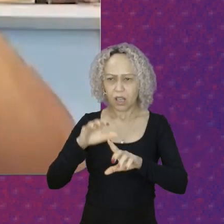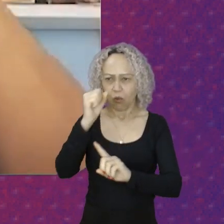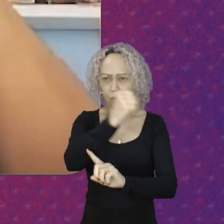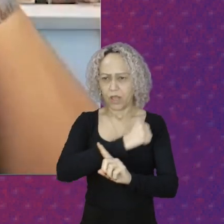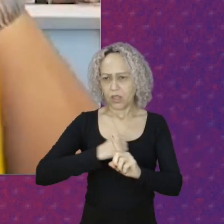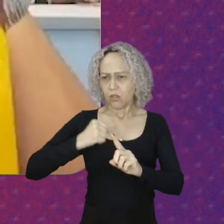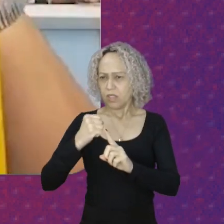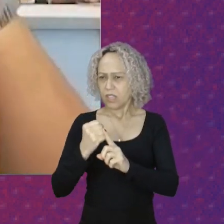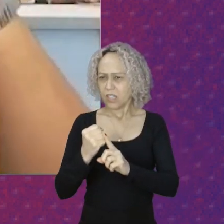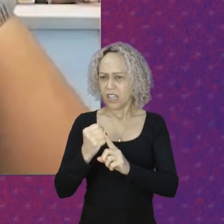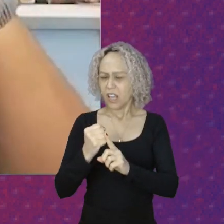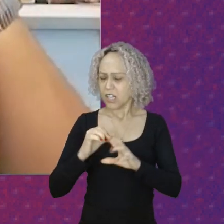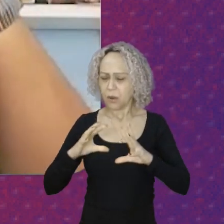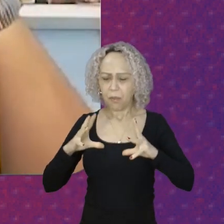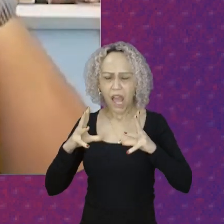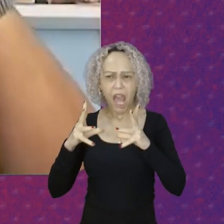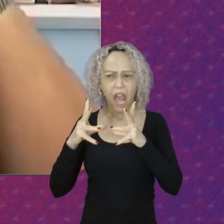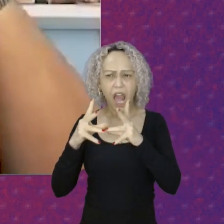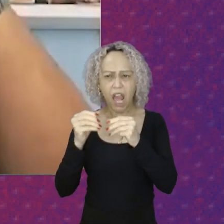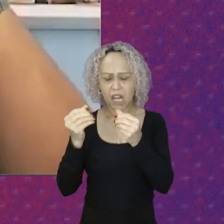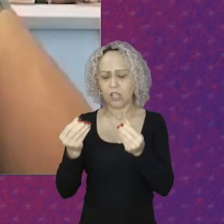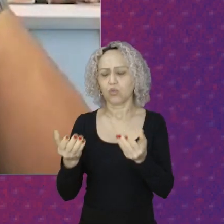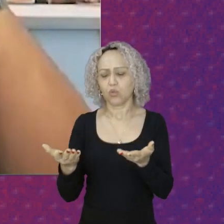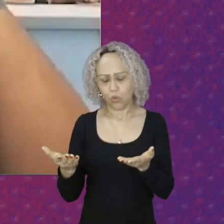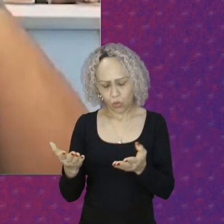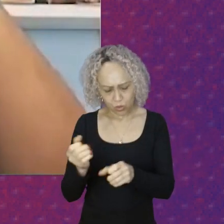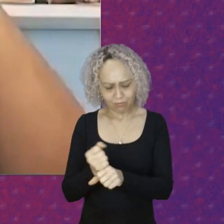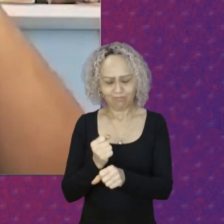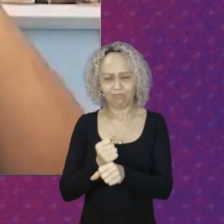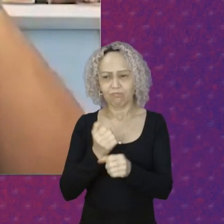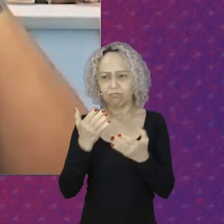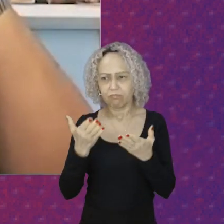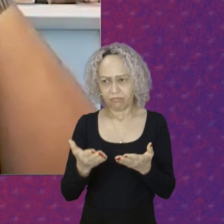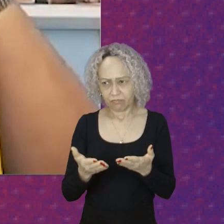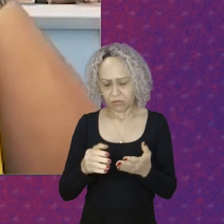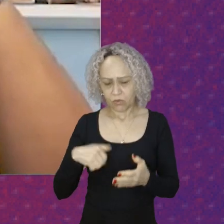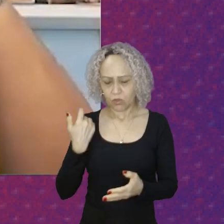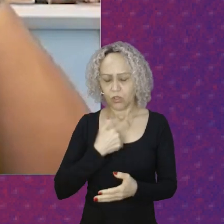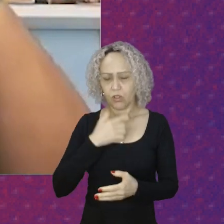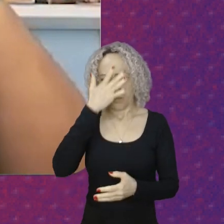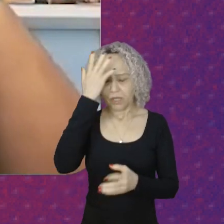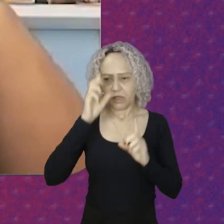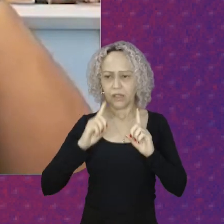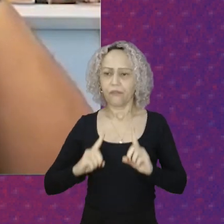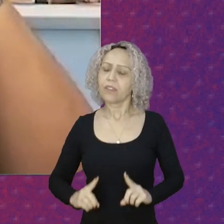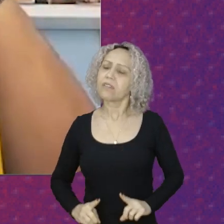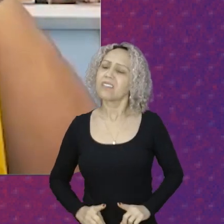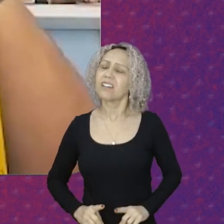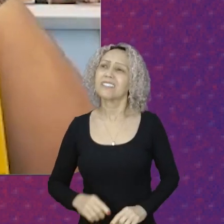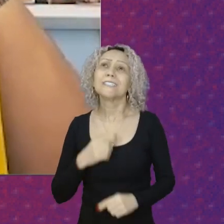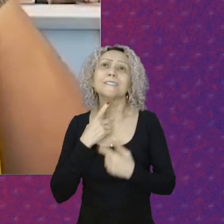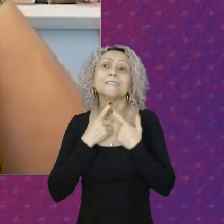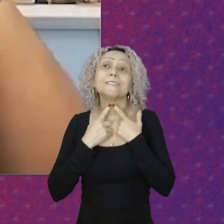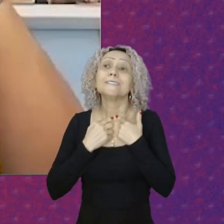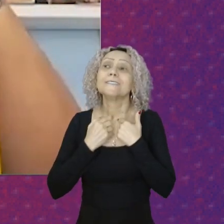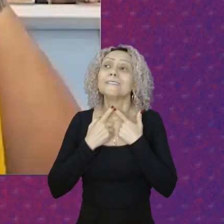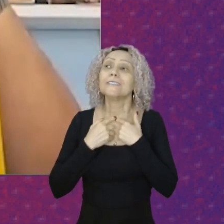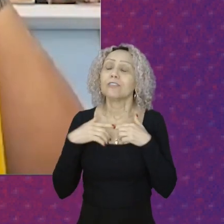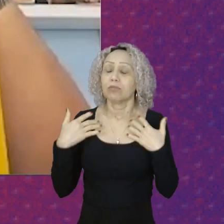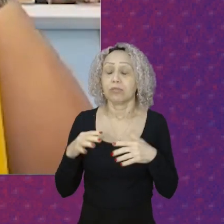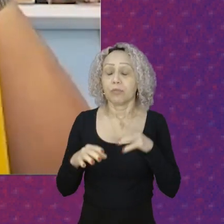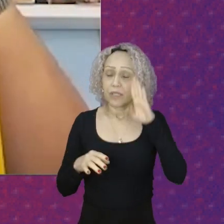é isso que a gente quer, que é isso que a gente deseja. Nós, pessoas com deficiência, desejamos isso, principalmente nós, mulheres e